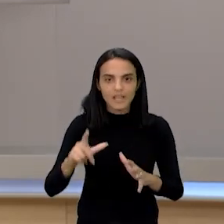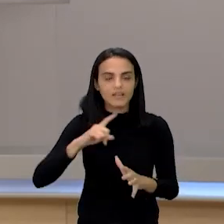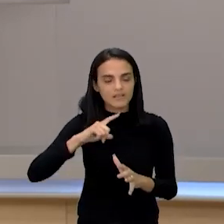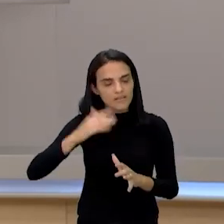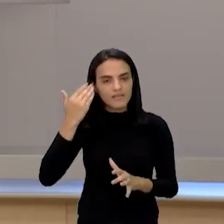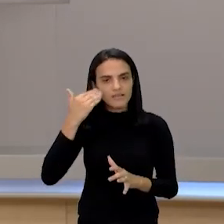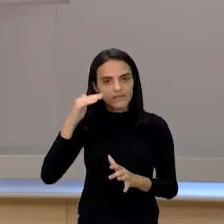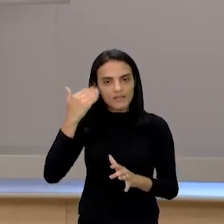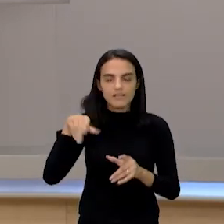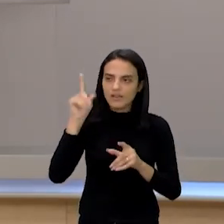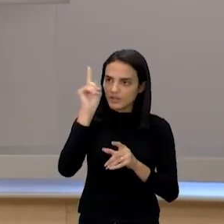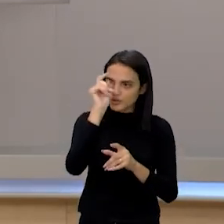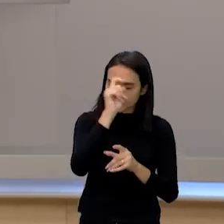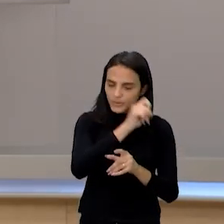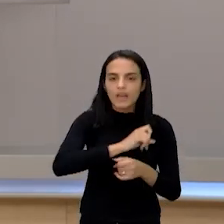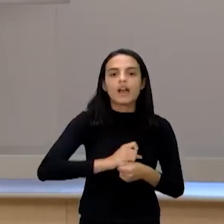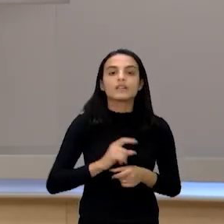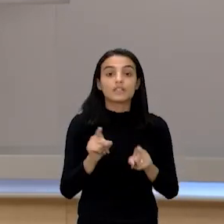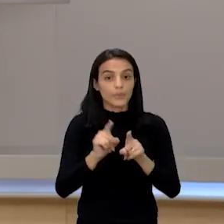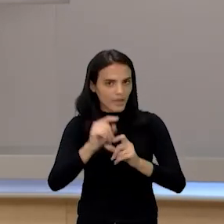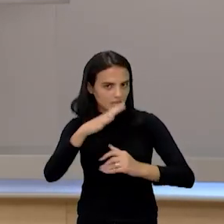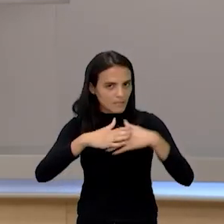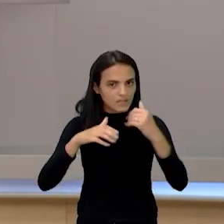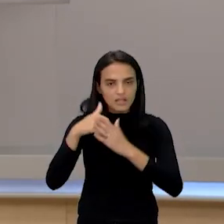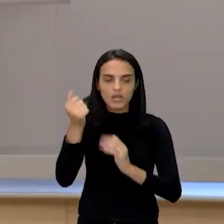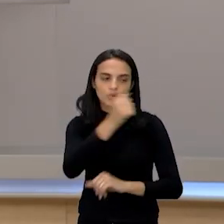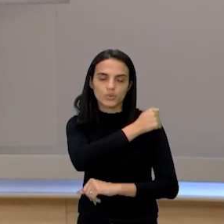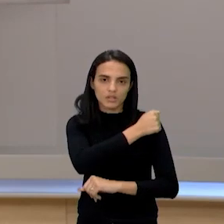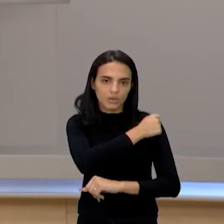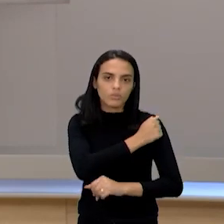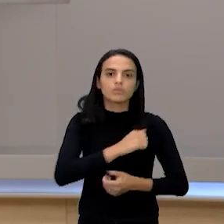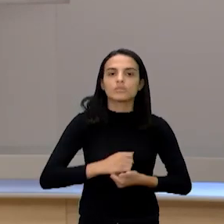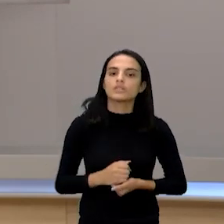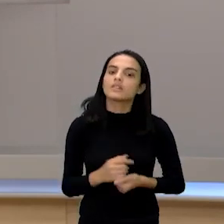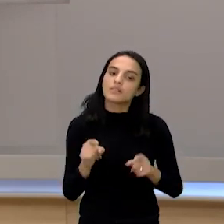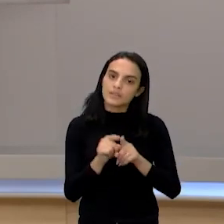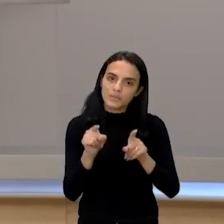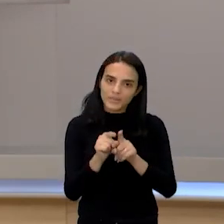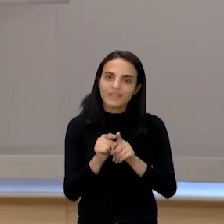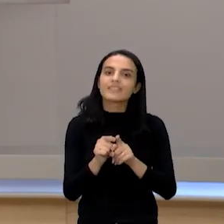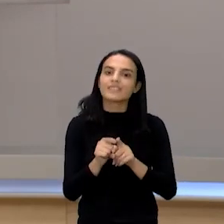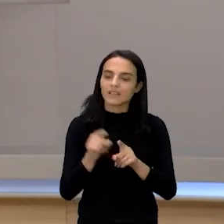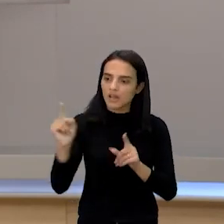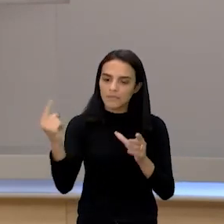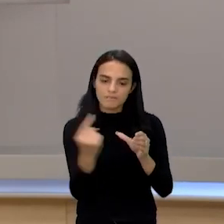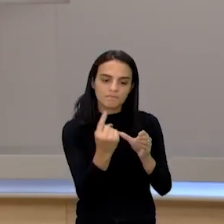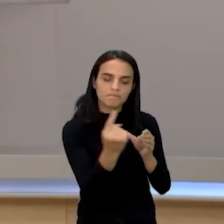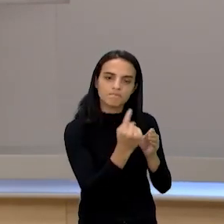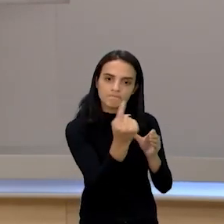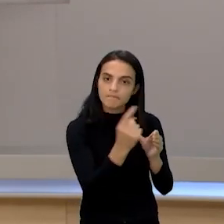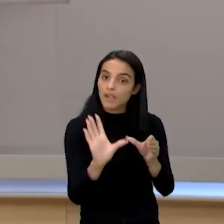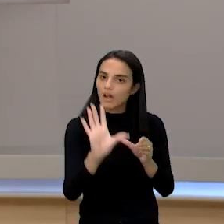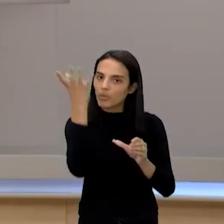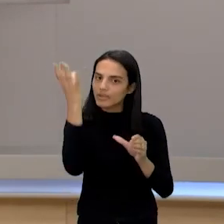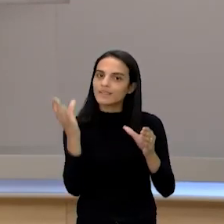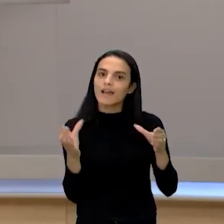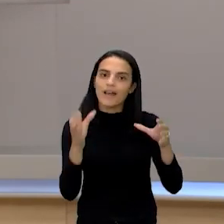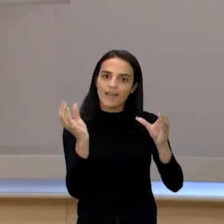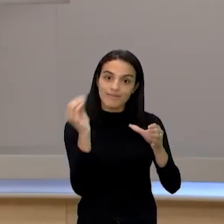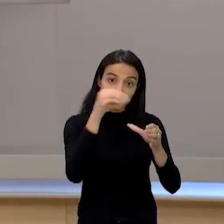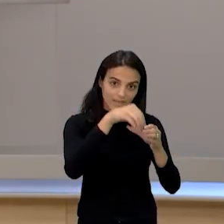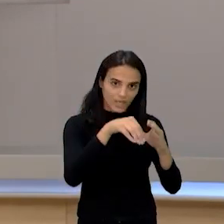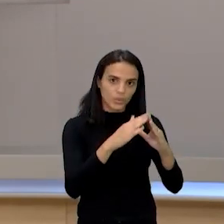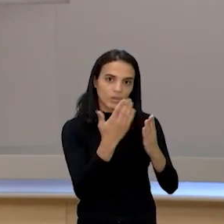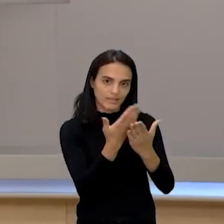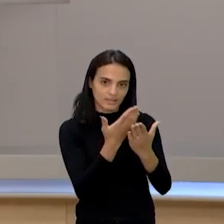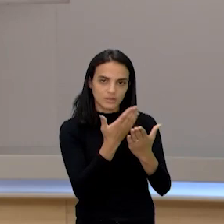entender as dificuldades ou as potencialidades dos nossos estudantes e fazer realmente com que a inclusão aconteça dentro dos espaços